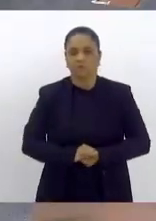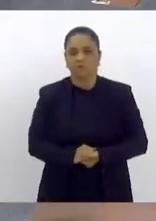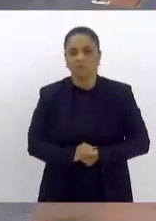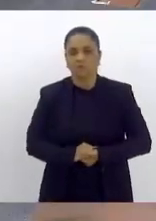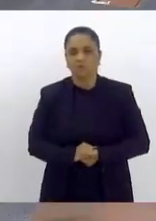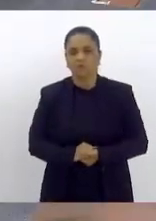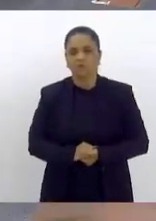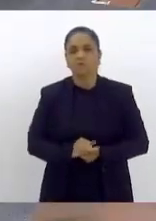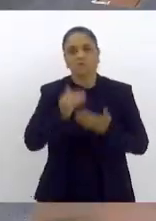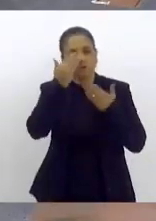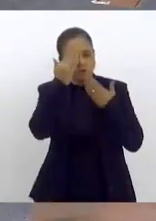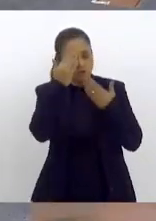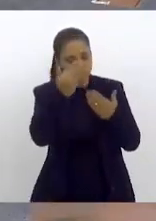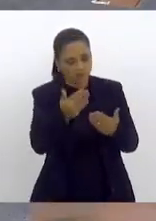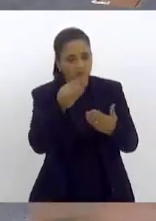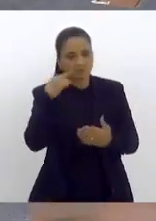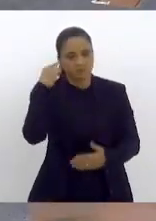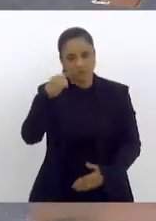Obrigada, deputado.